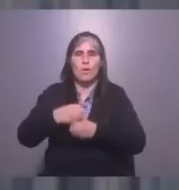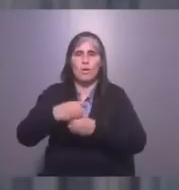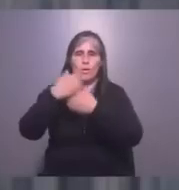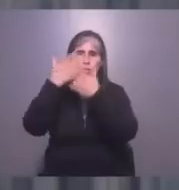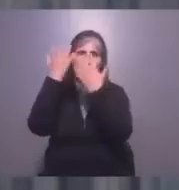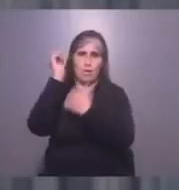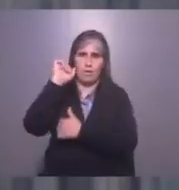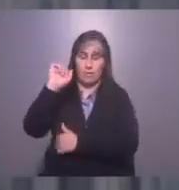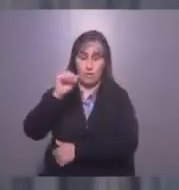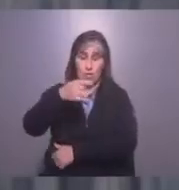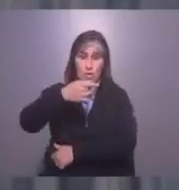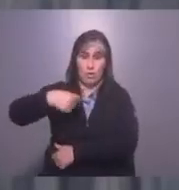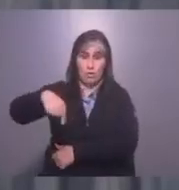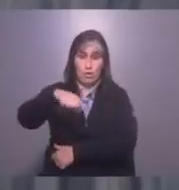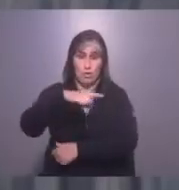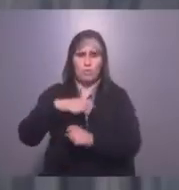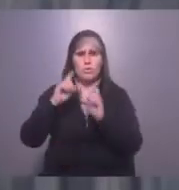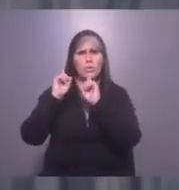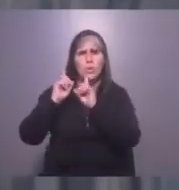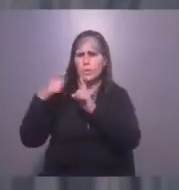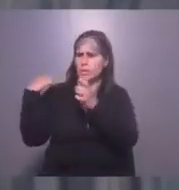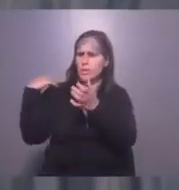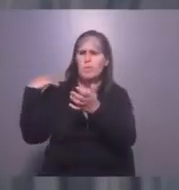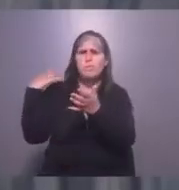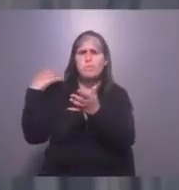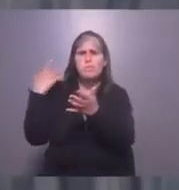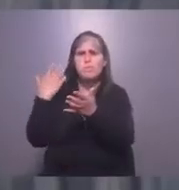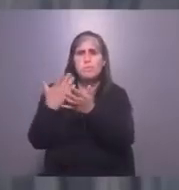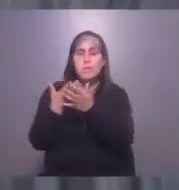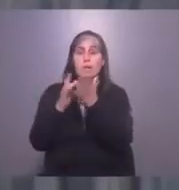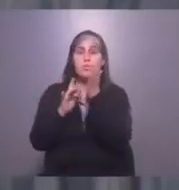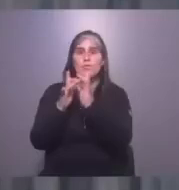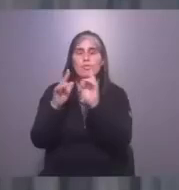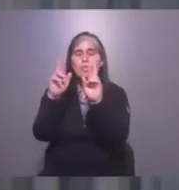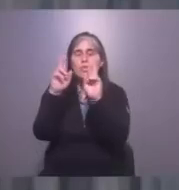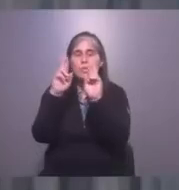Nós, que desde o começo esperamos em Cristo.